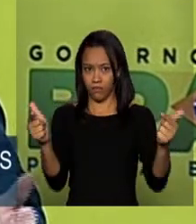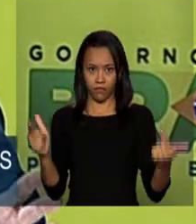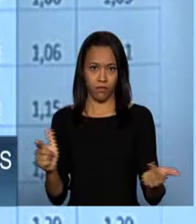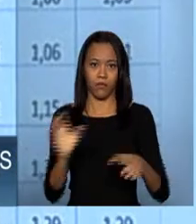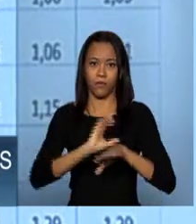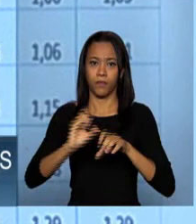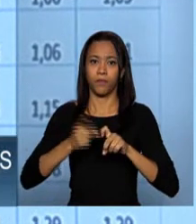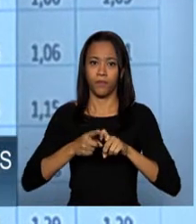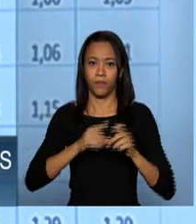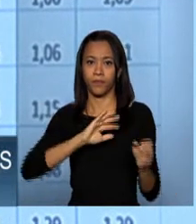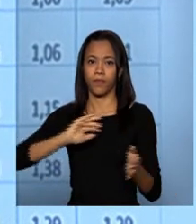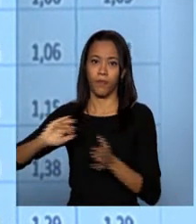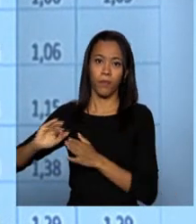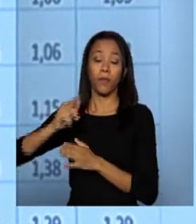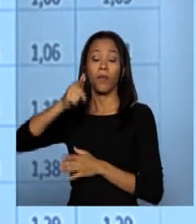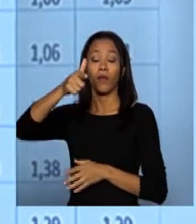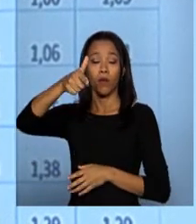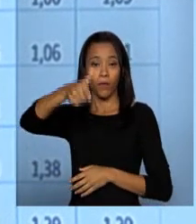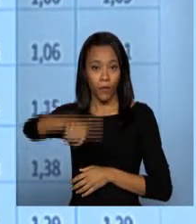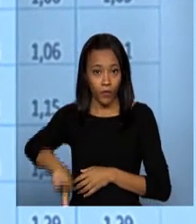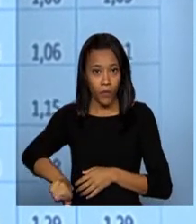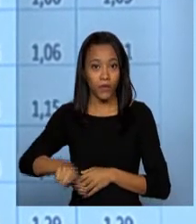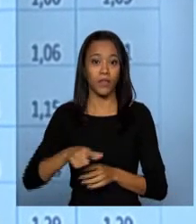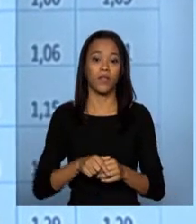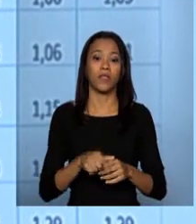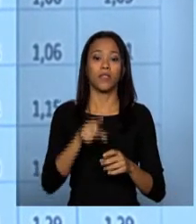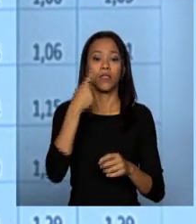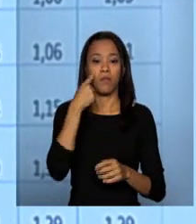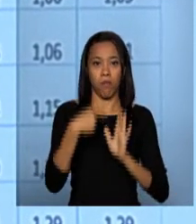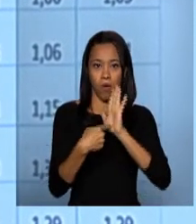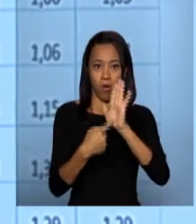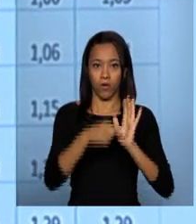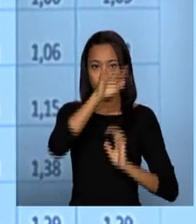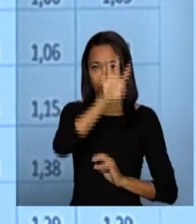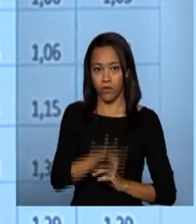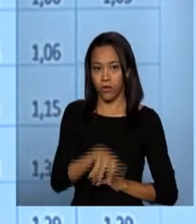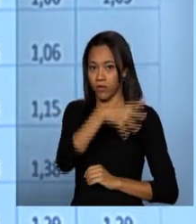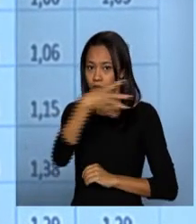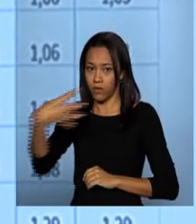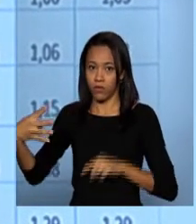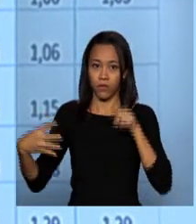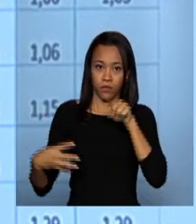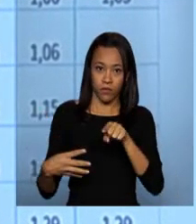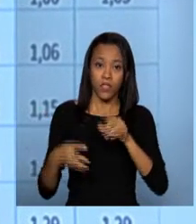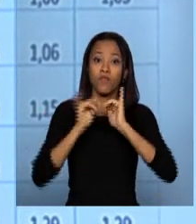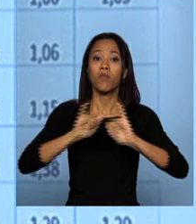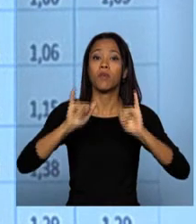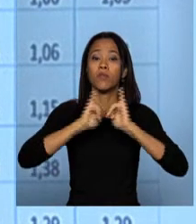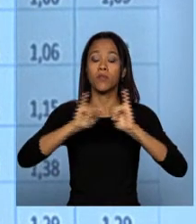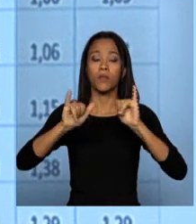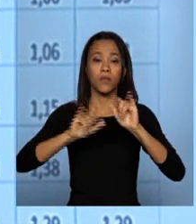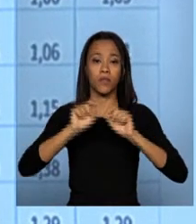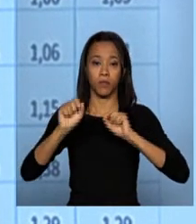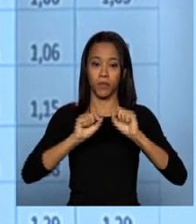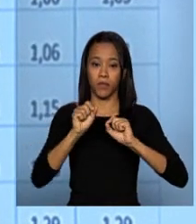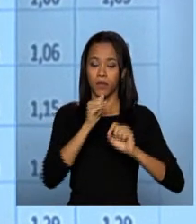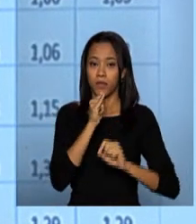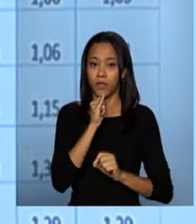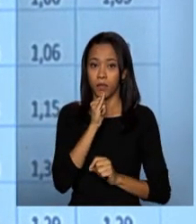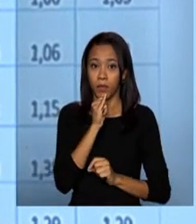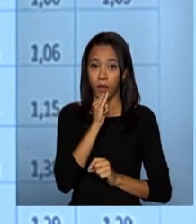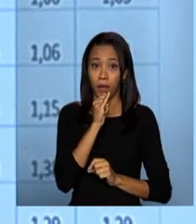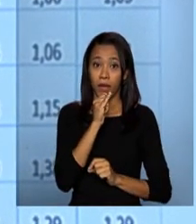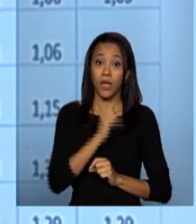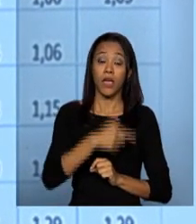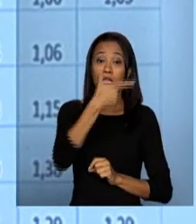Aqui também há outra tabela que traz esses dados. Então, a gente vê que a coluna que está